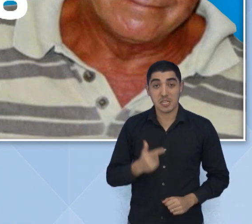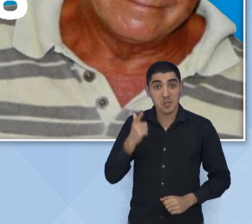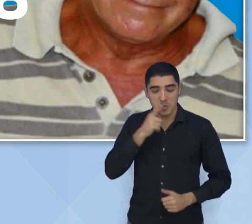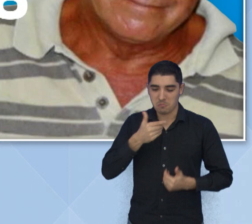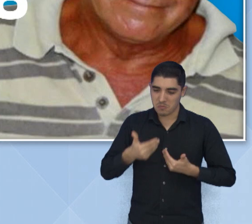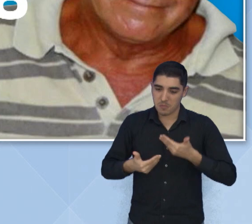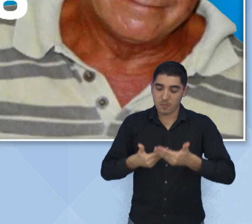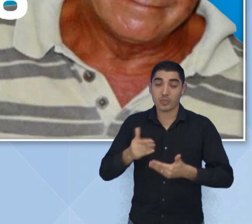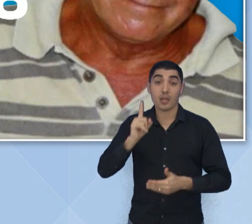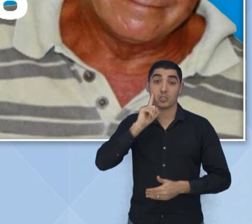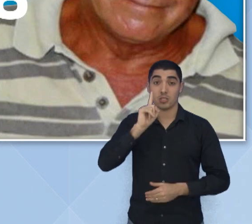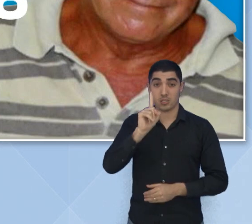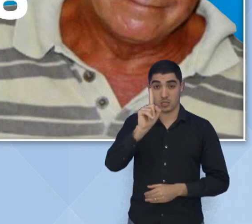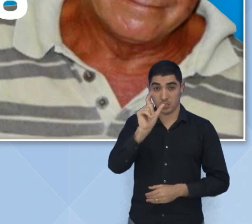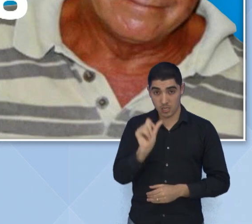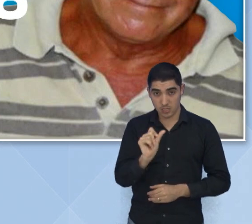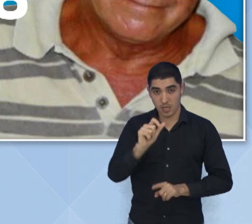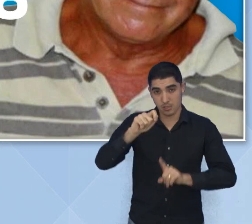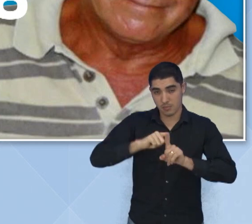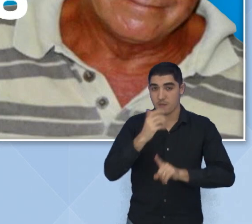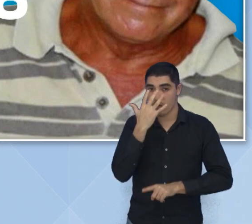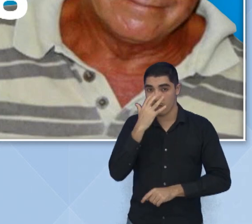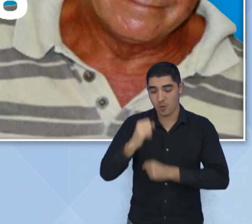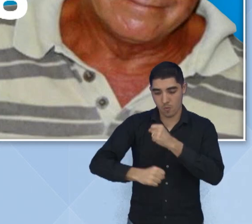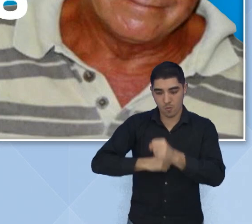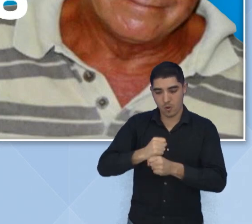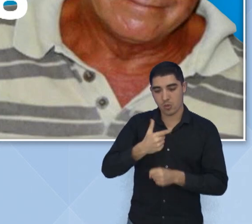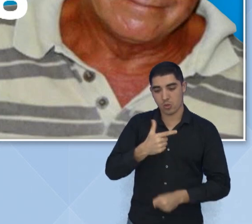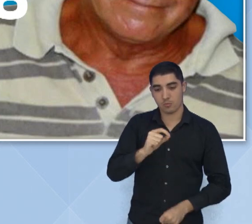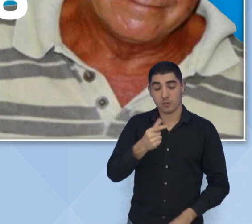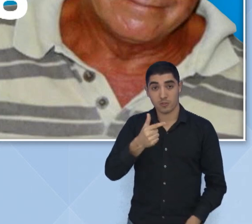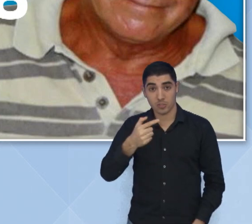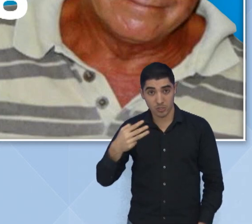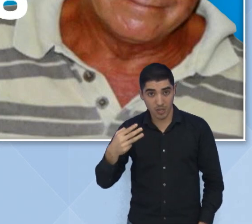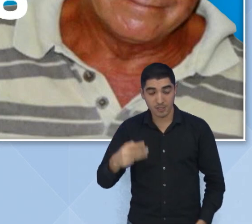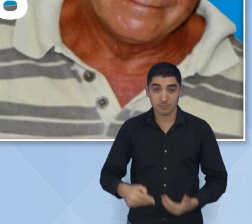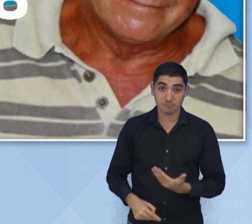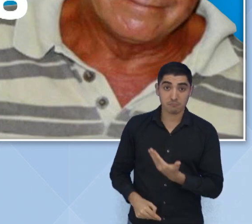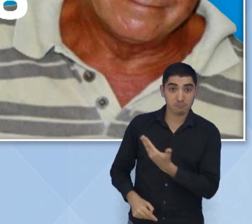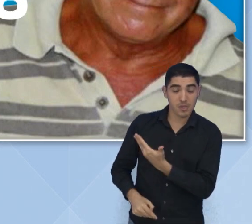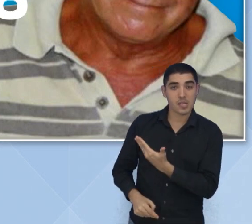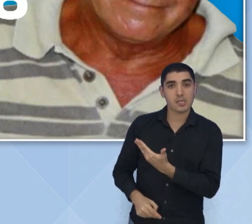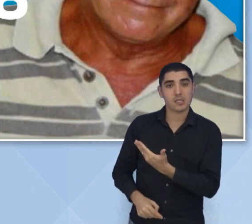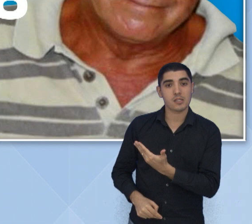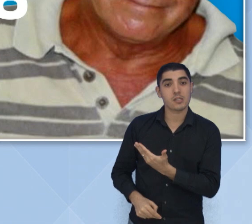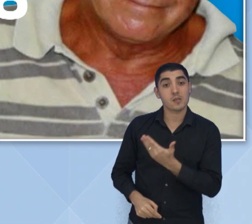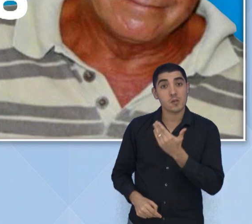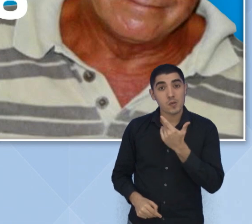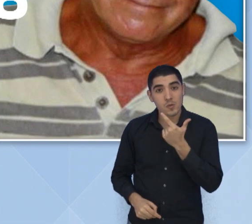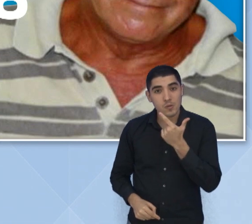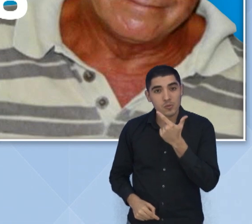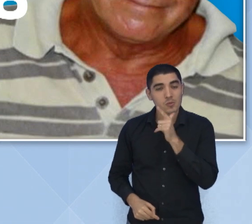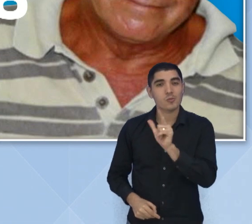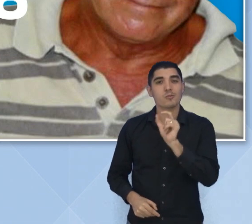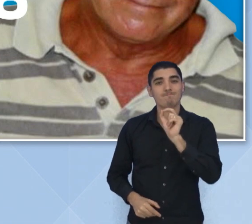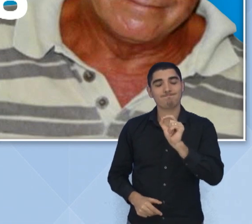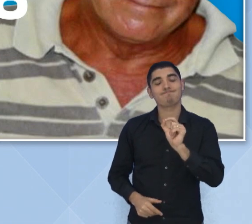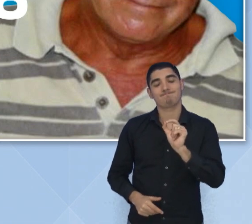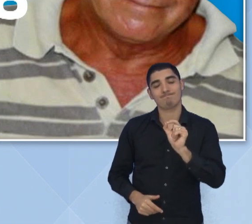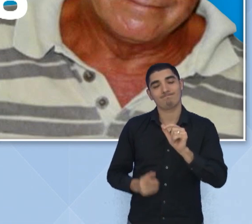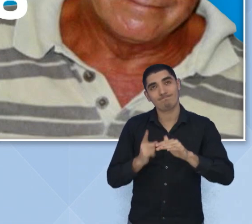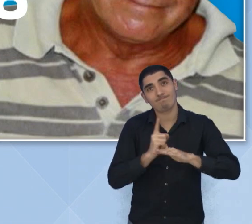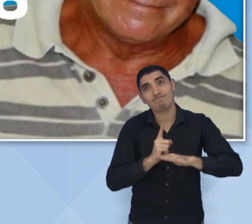que no dia 16 de fevereiro de 2023, João fez sua longa e eterna viagem para o reino dos